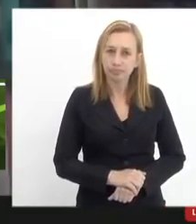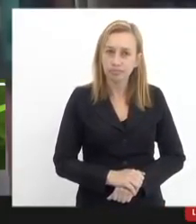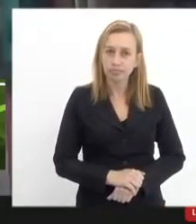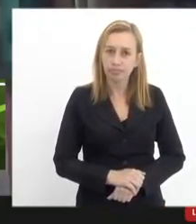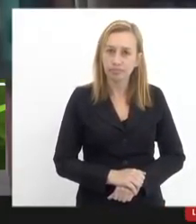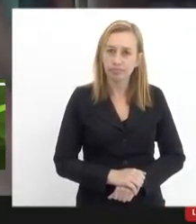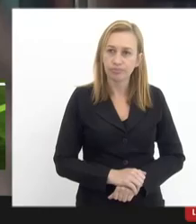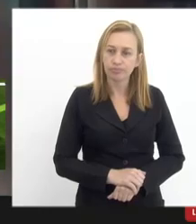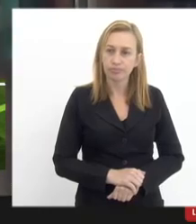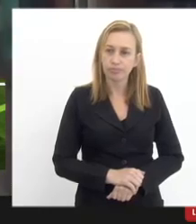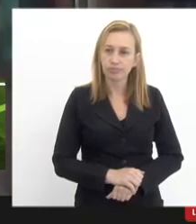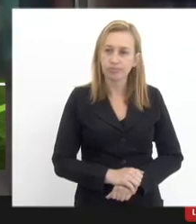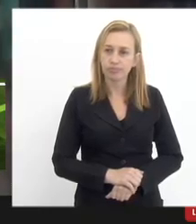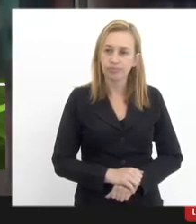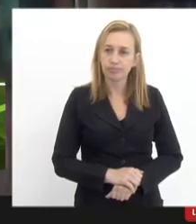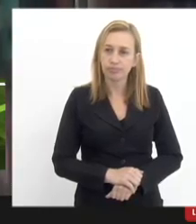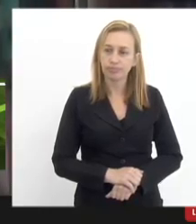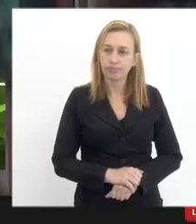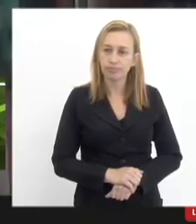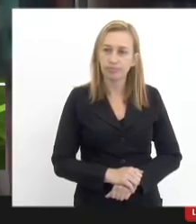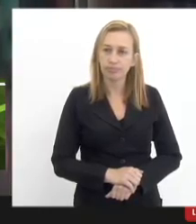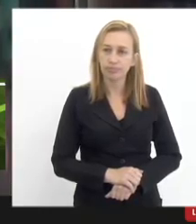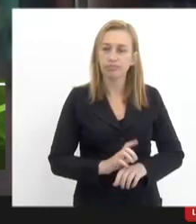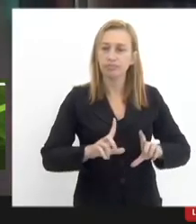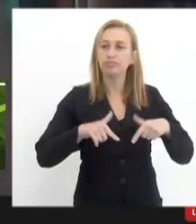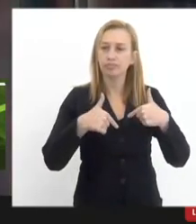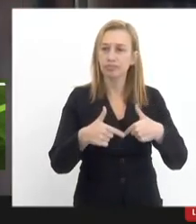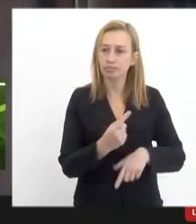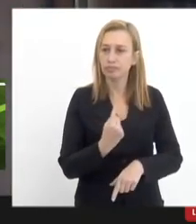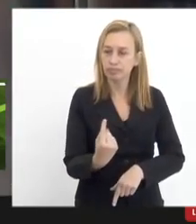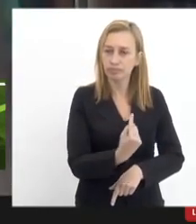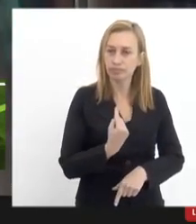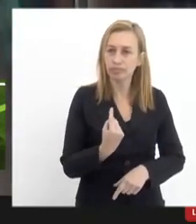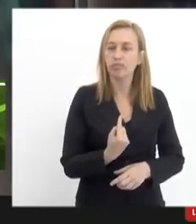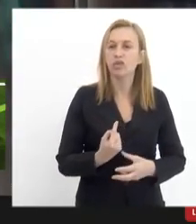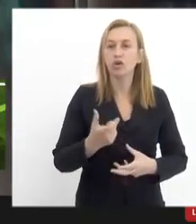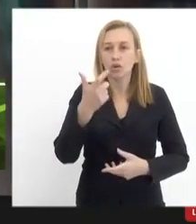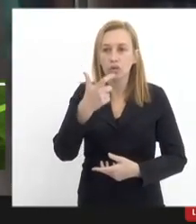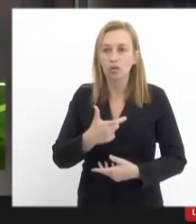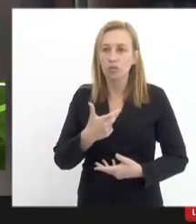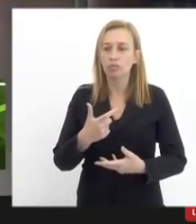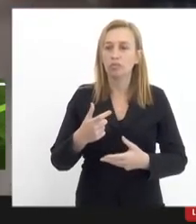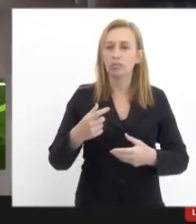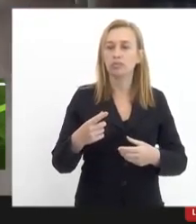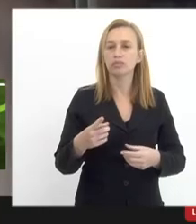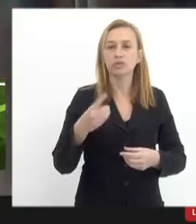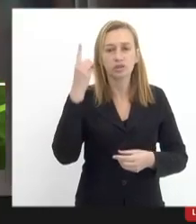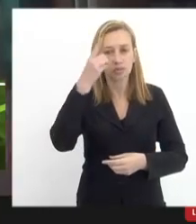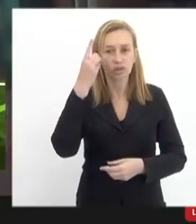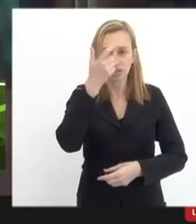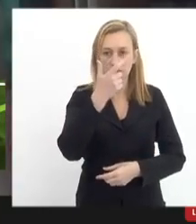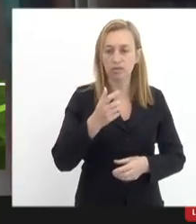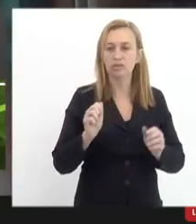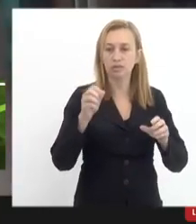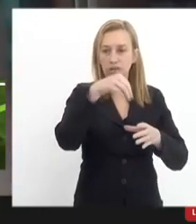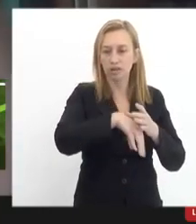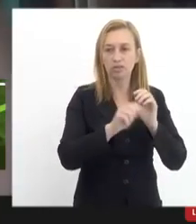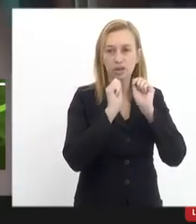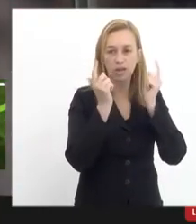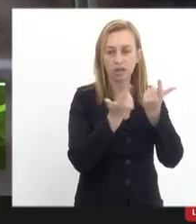na forma de nossas ações como parlamentares aqui dentro da Assembleia.